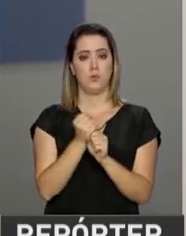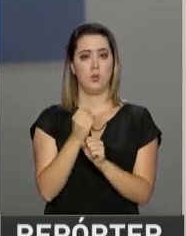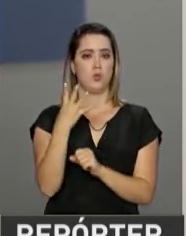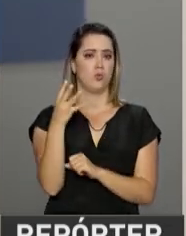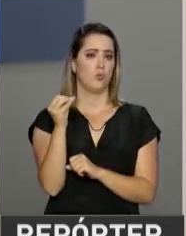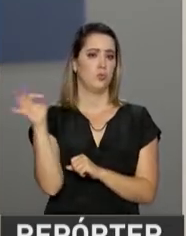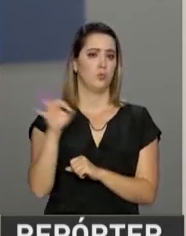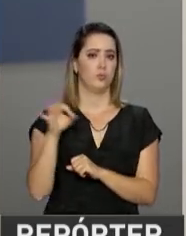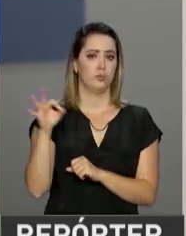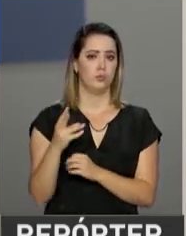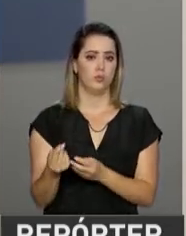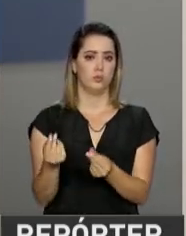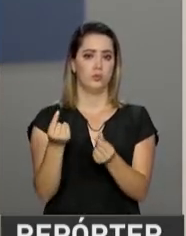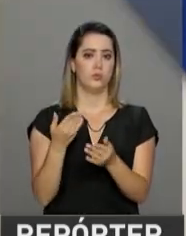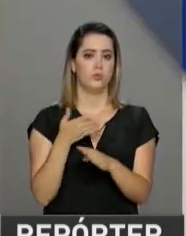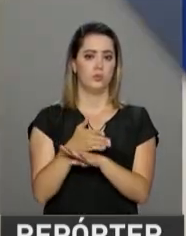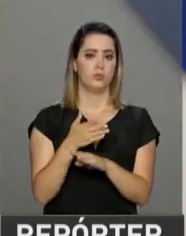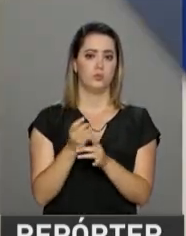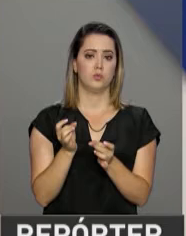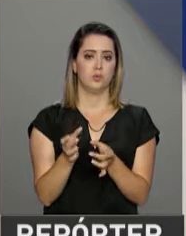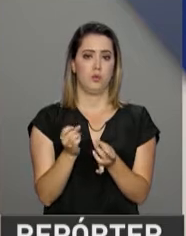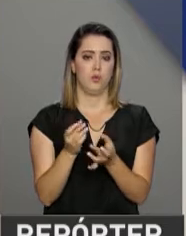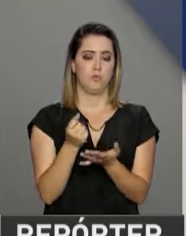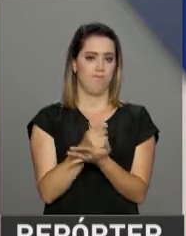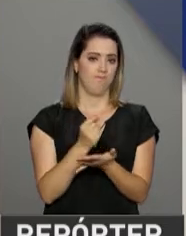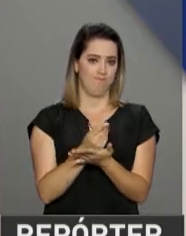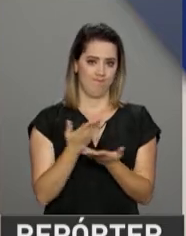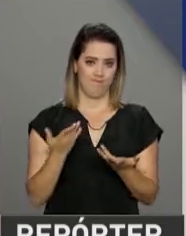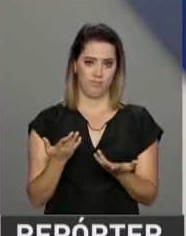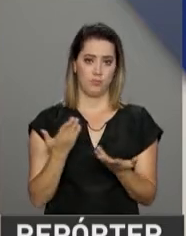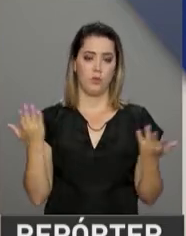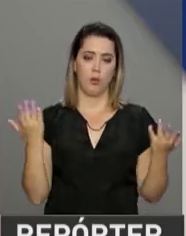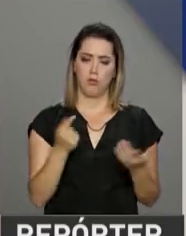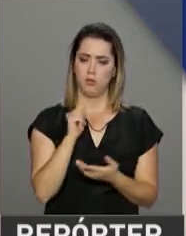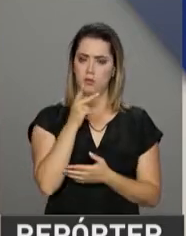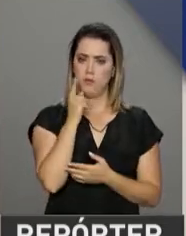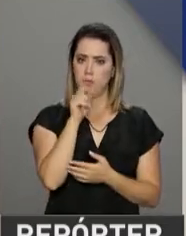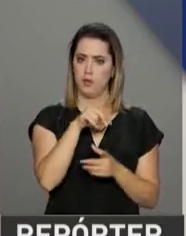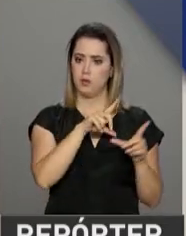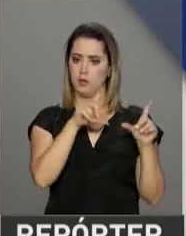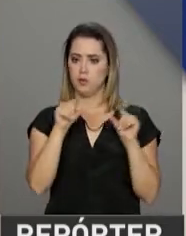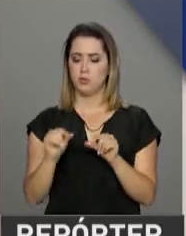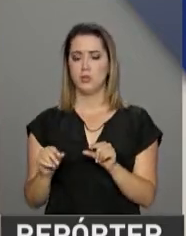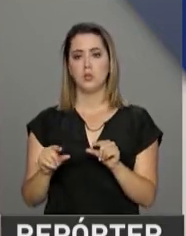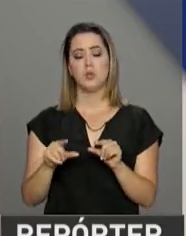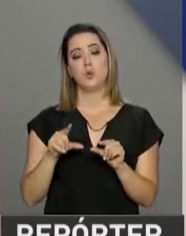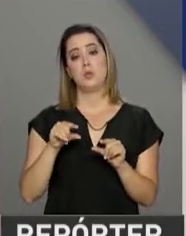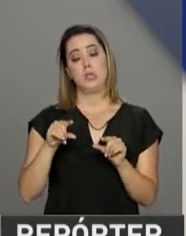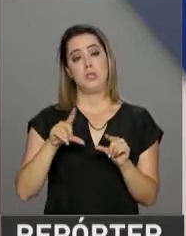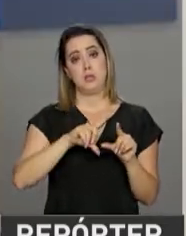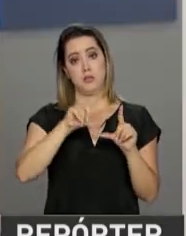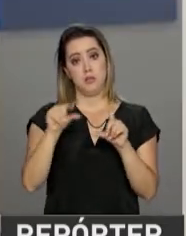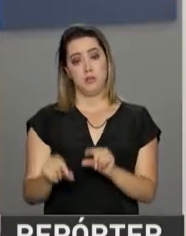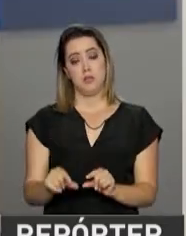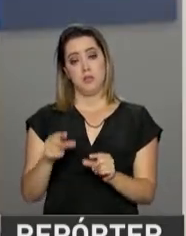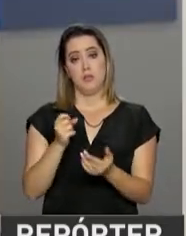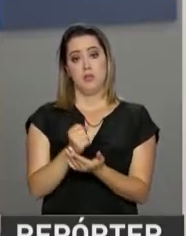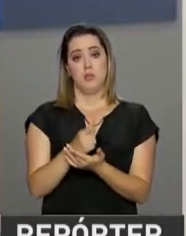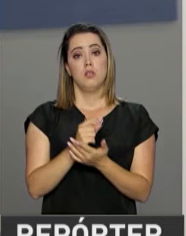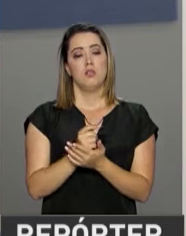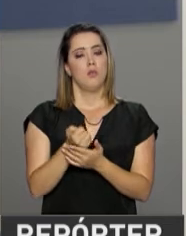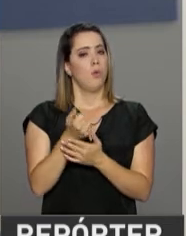desses recursos chegarão no varejo para o economista o ciclo de queda nas vendas do varejo está perto do fim e a expectativa